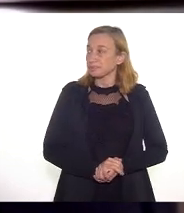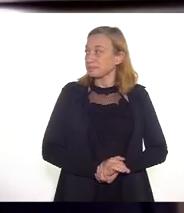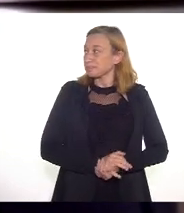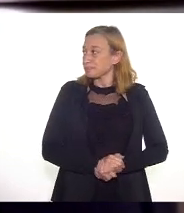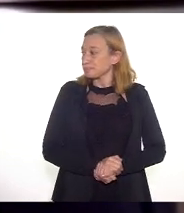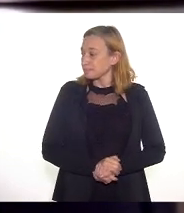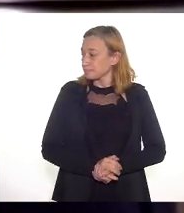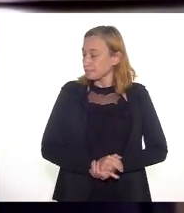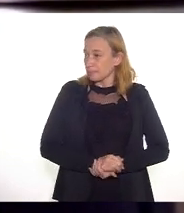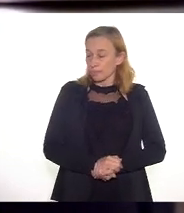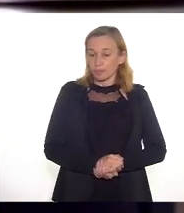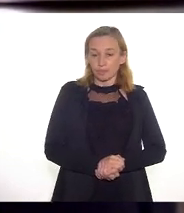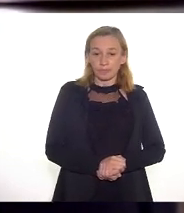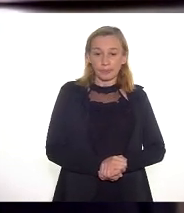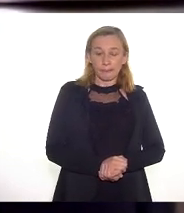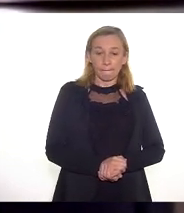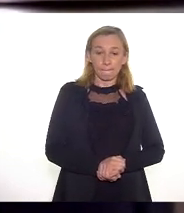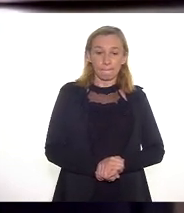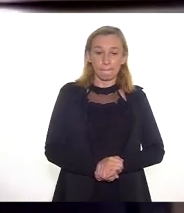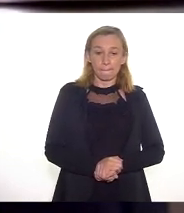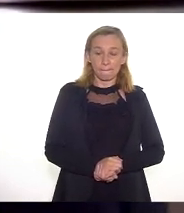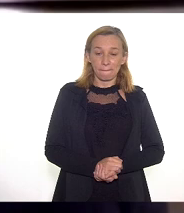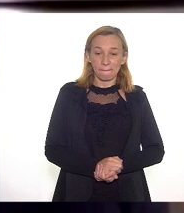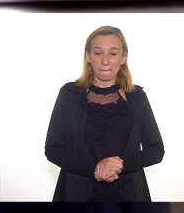Deputado Delegado Carlos Augusto.